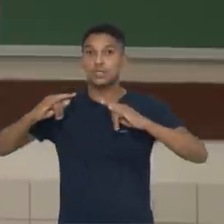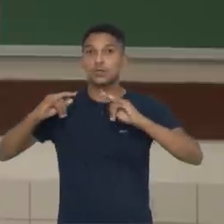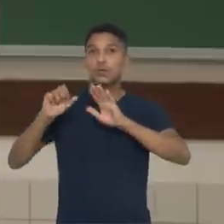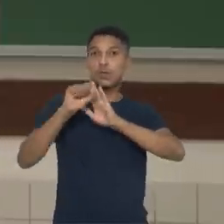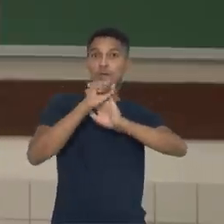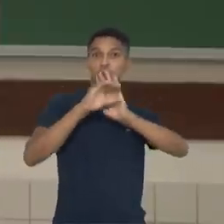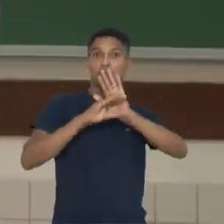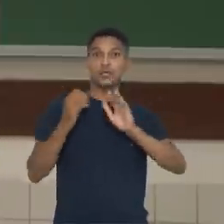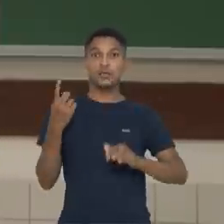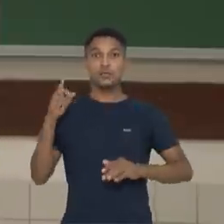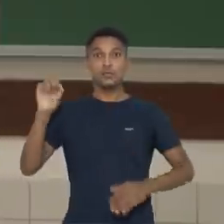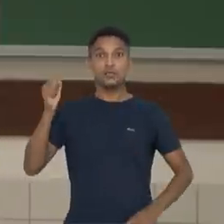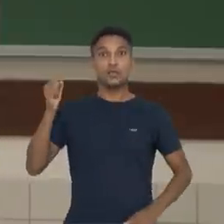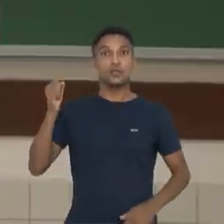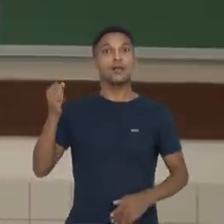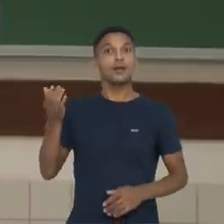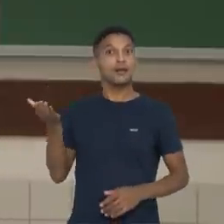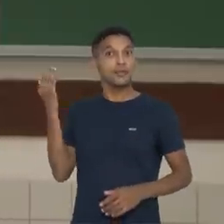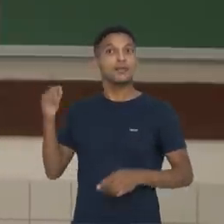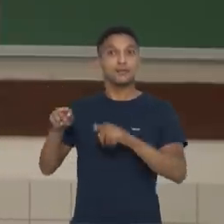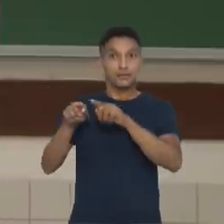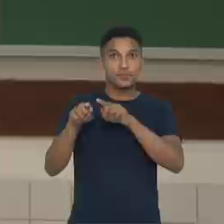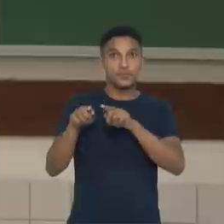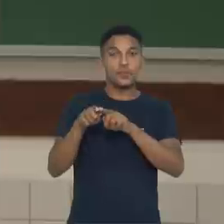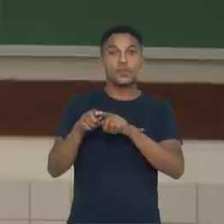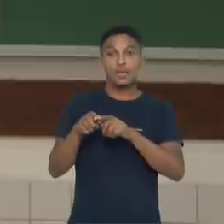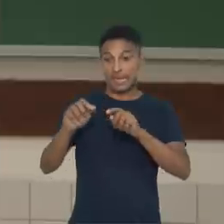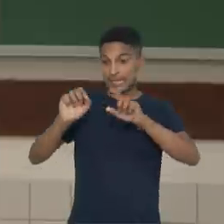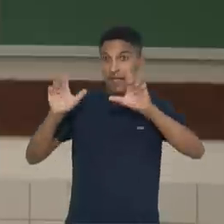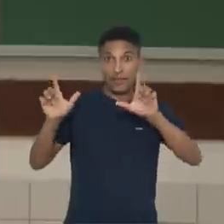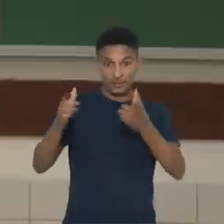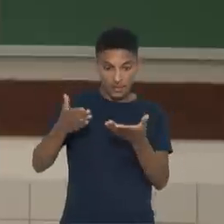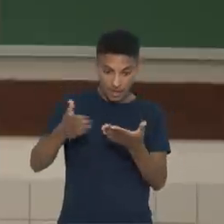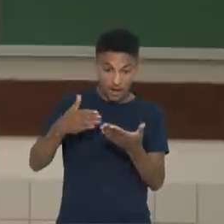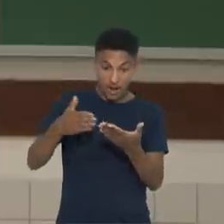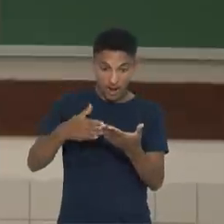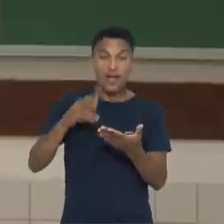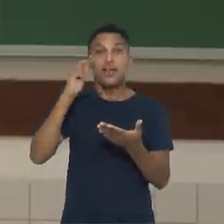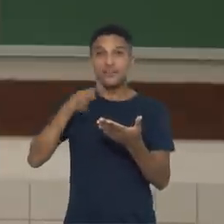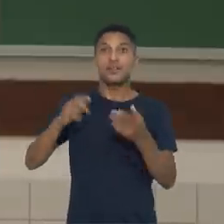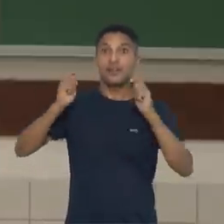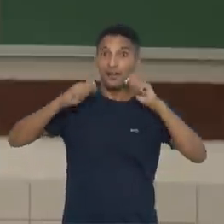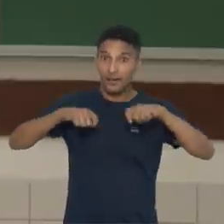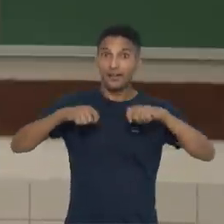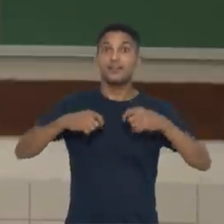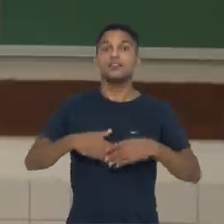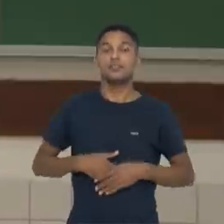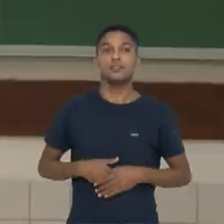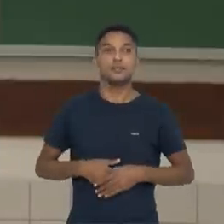obra, né? E de uma forma bem clara ali para a gente observar.